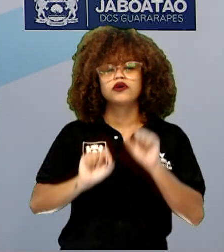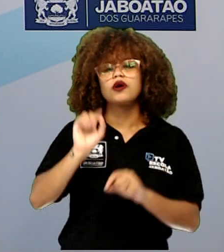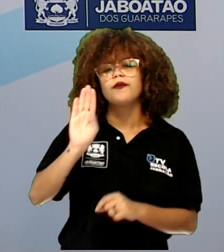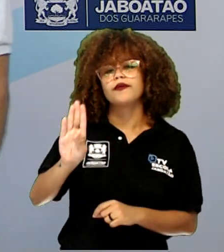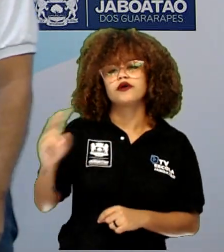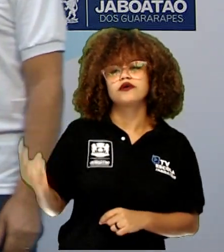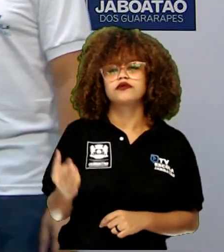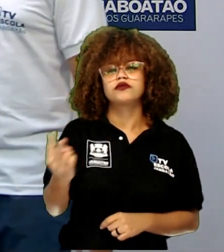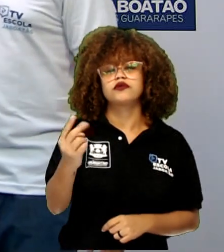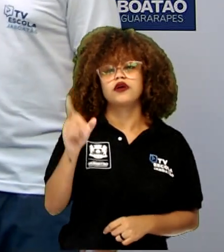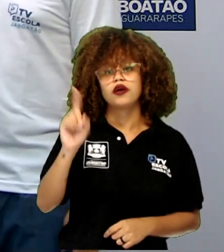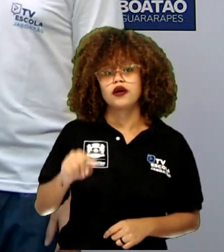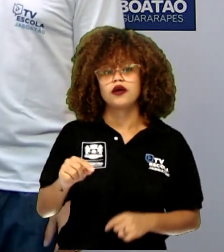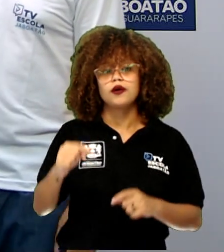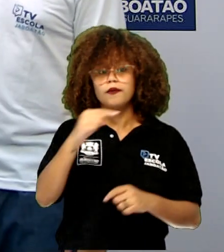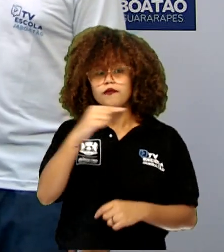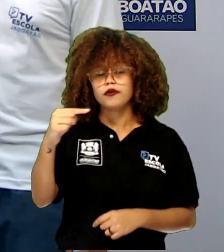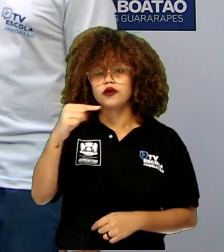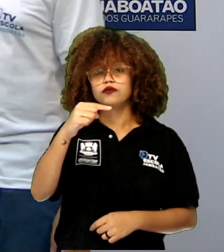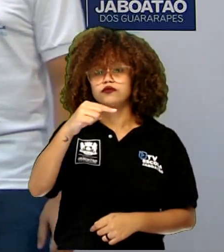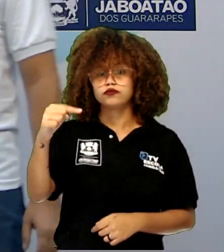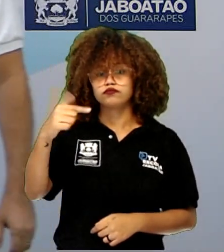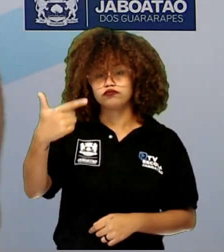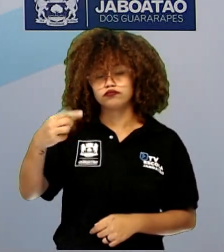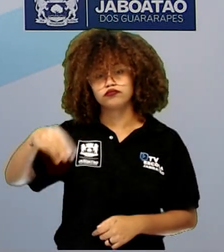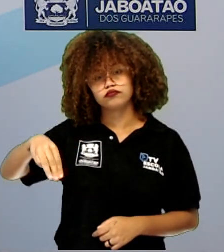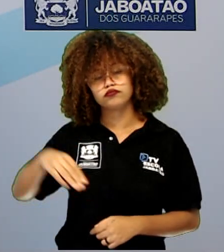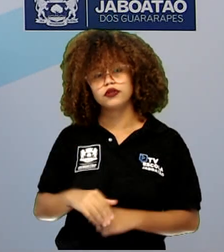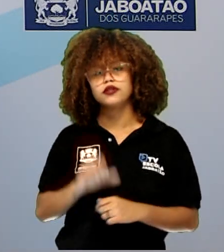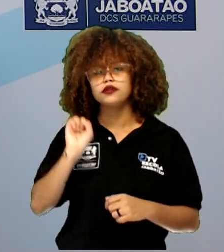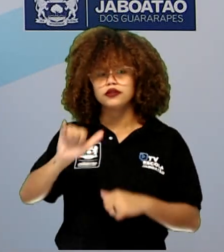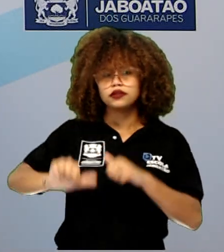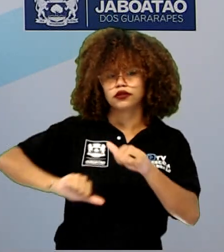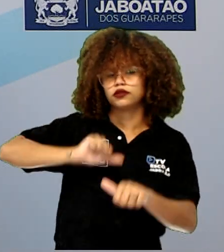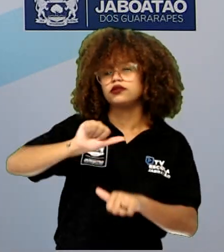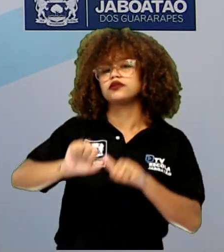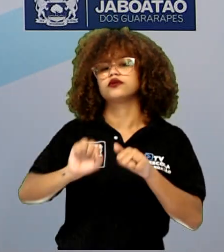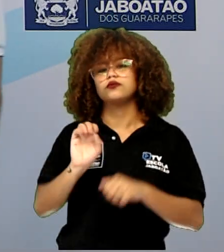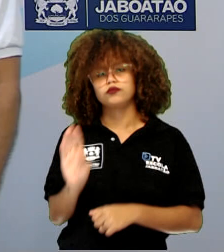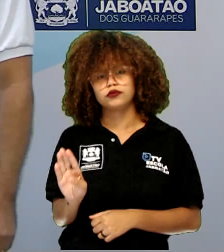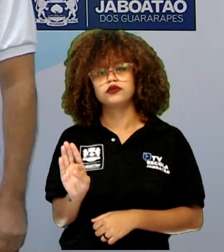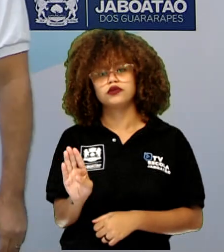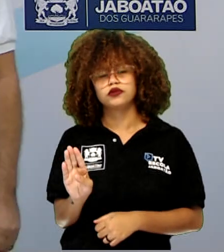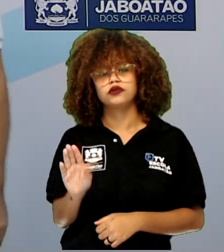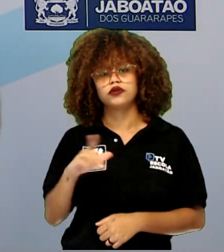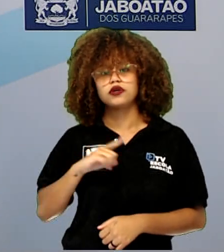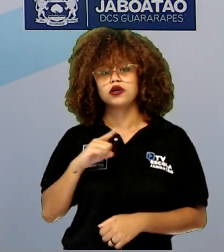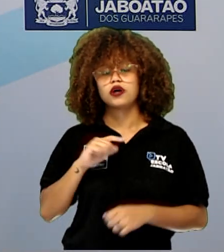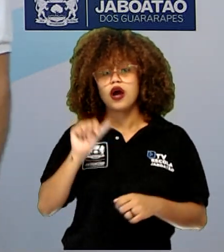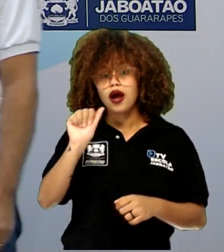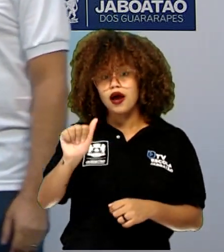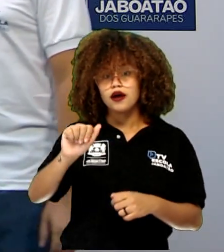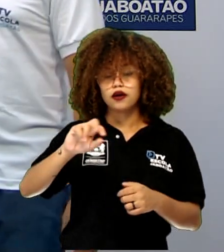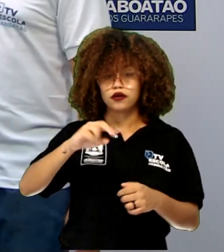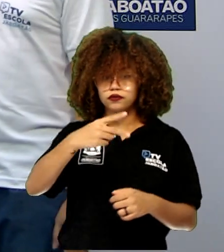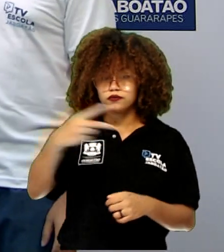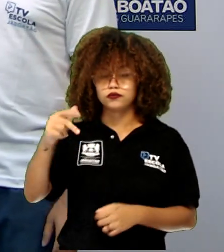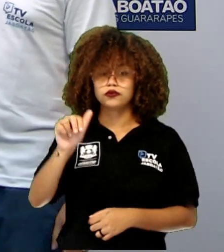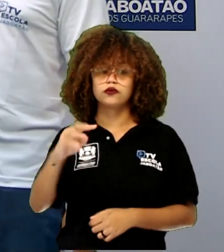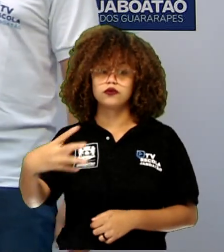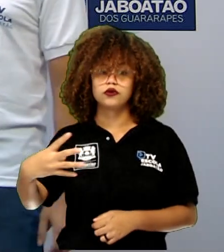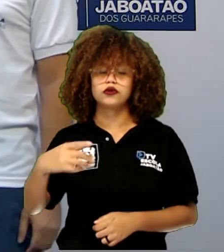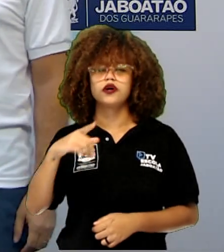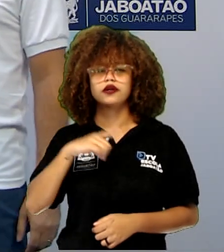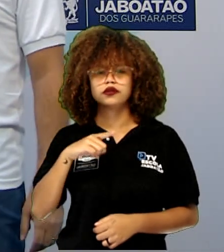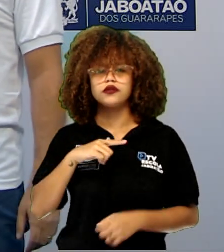de B - 2m ao substituir o menos dois anos aqui no lugar de bebê e o ar que é quatro a gente